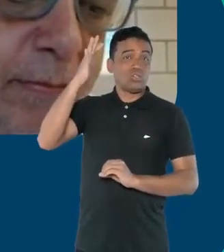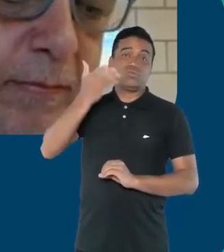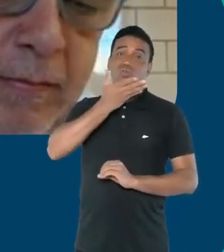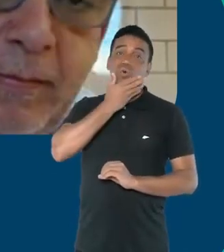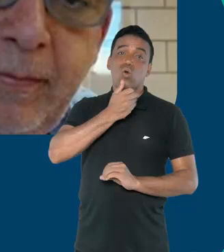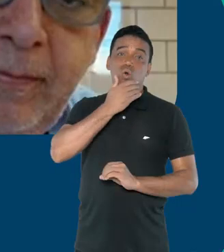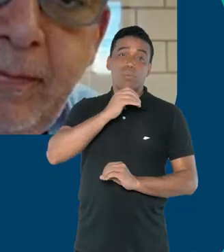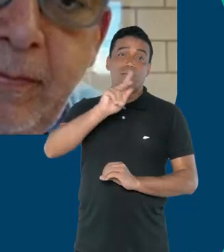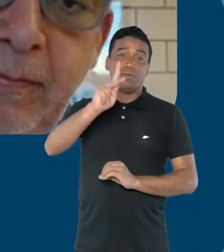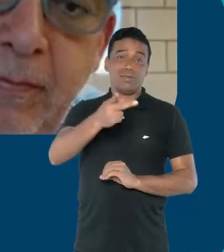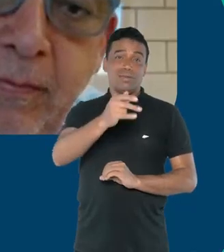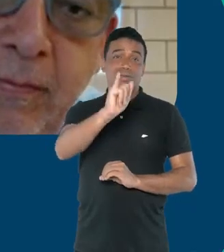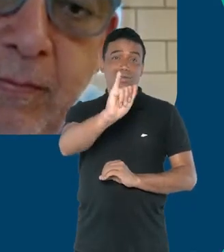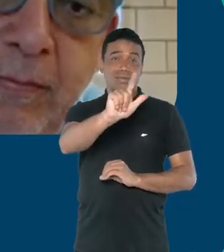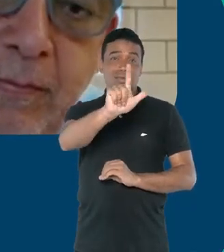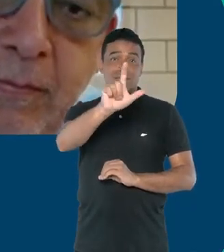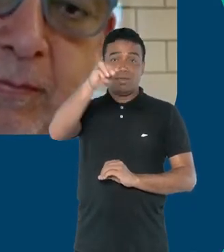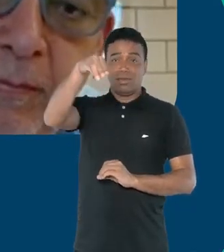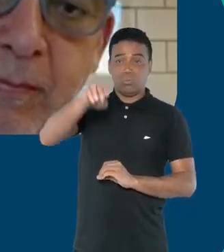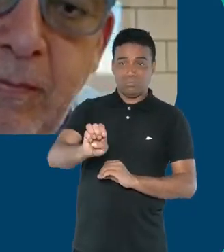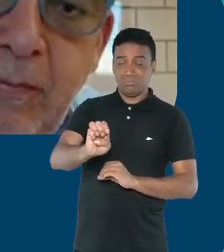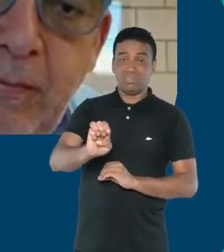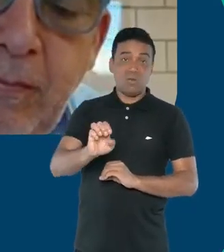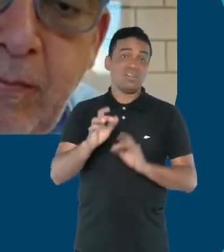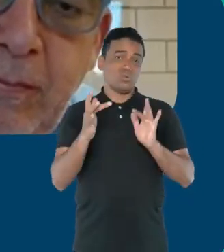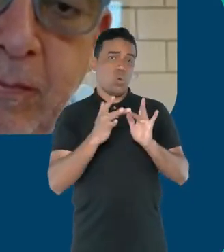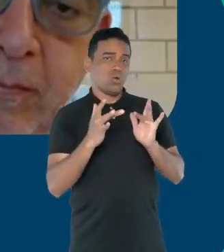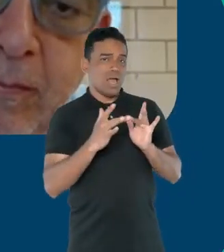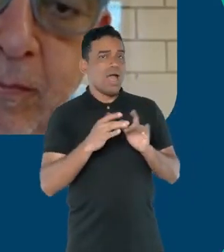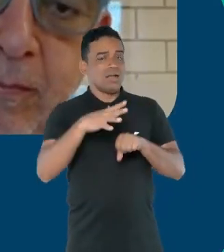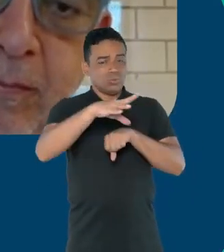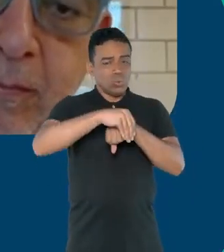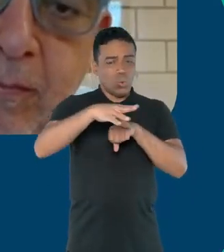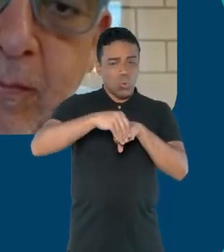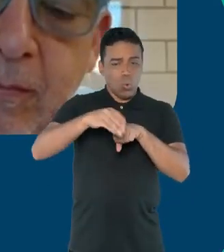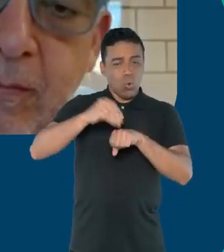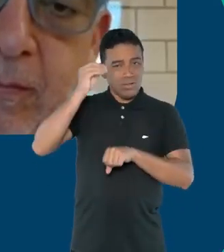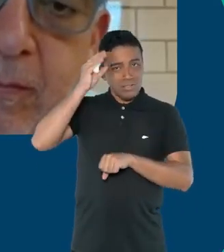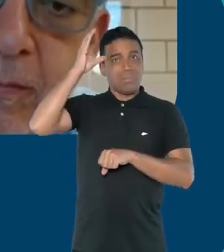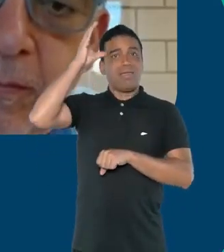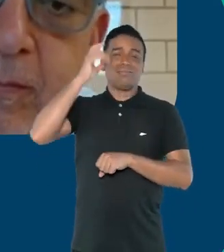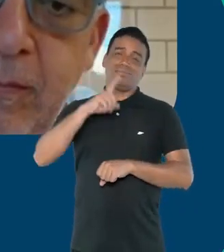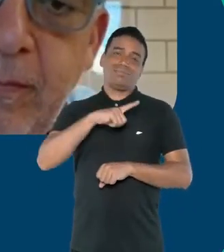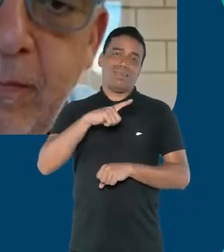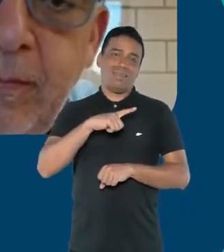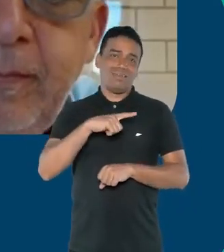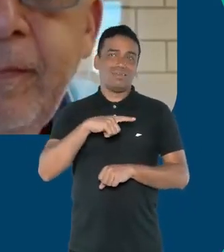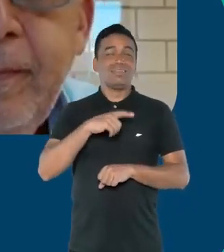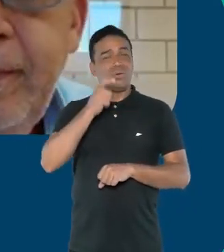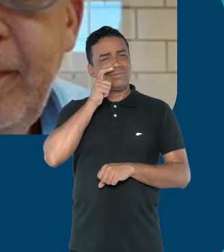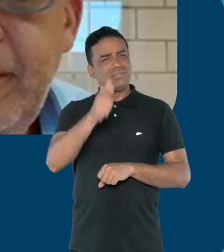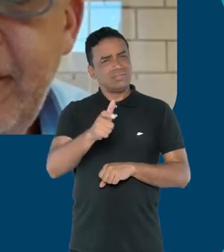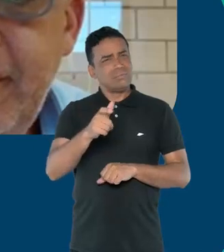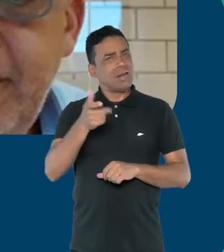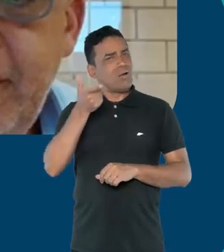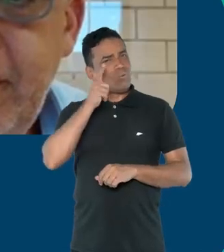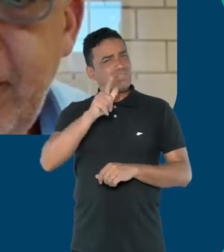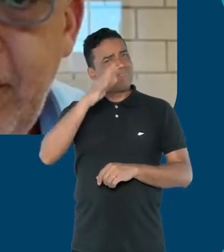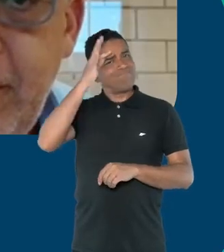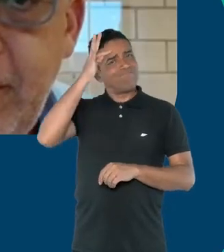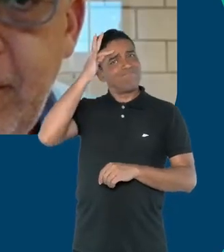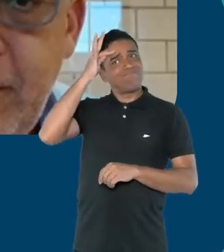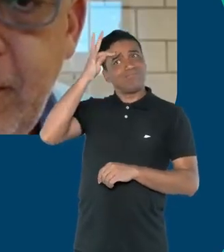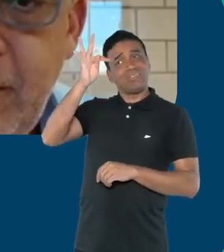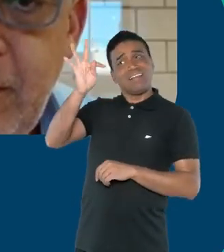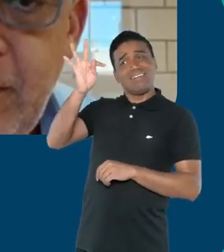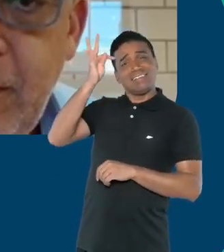para aquele que já tem algum tipo de contato, que já tem algum tipo de conhecimento. Porque eu acho que é interessante como é que você, para chegar na teoria,